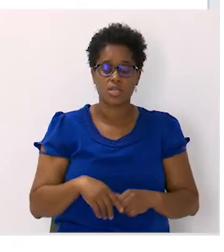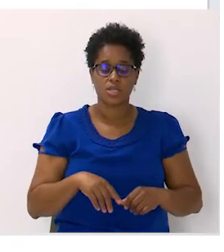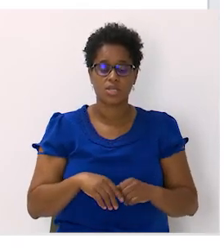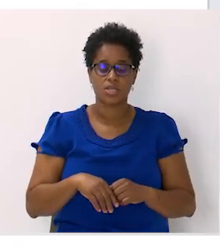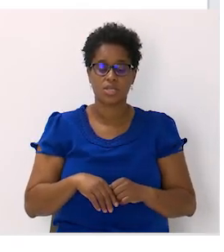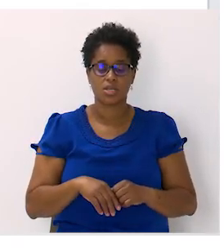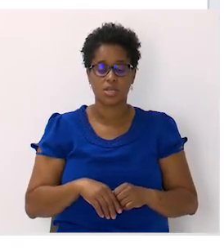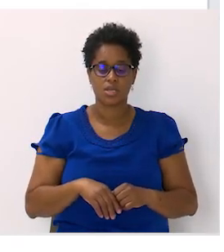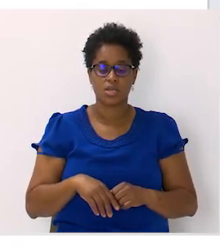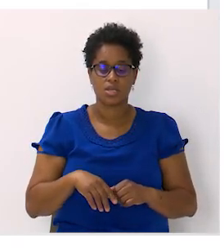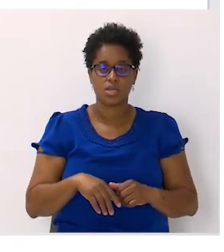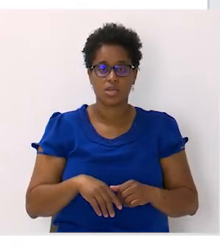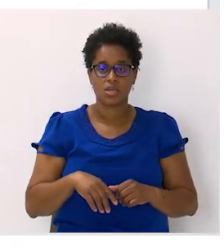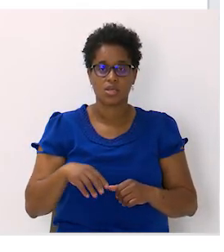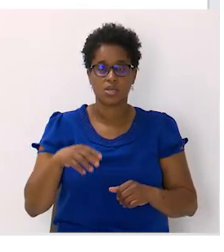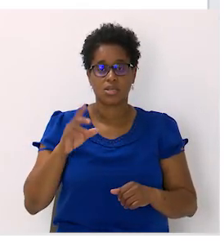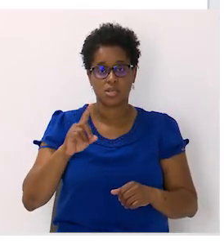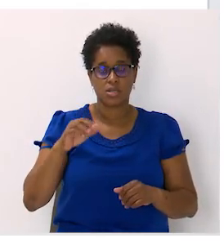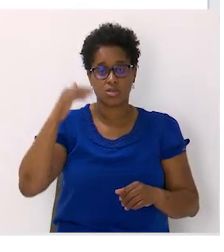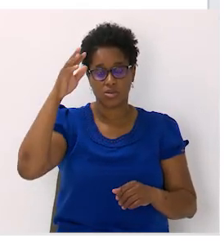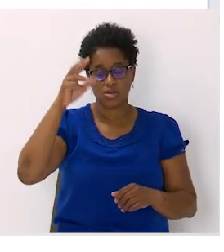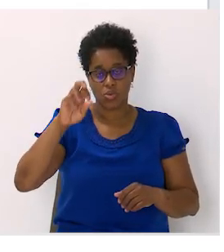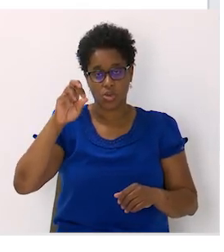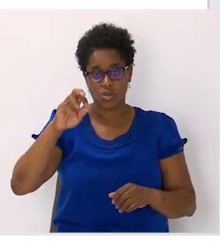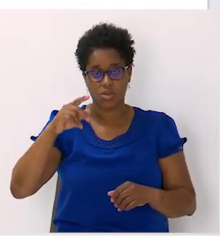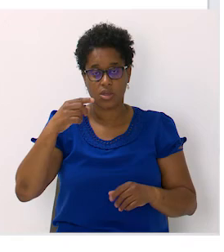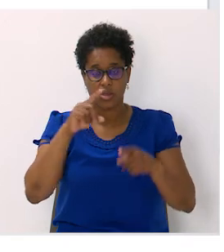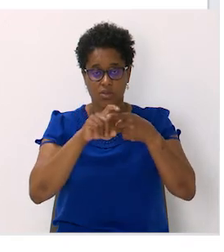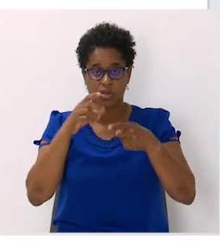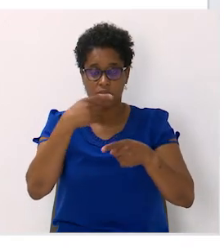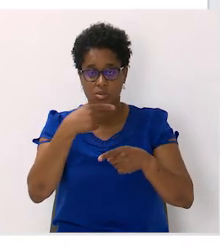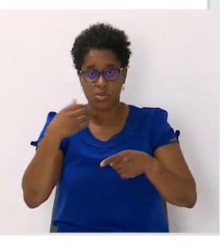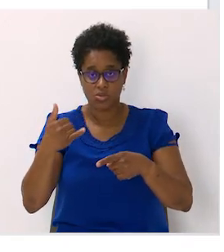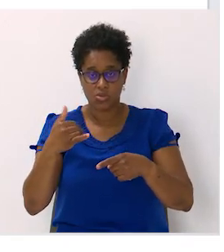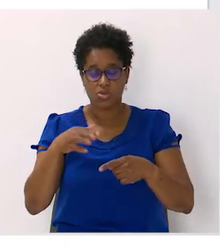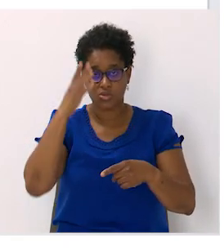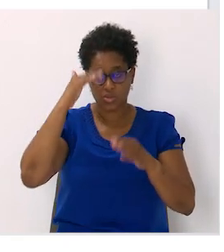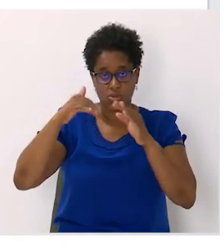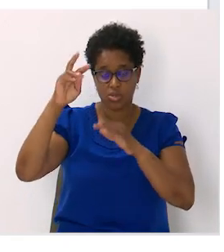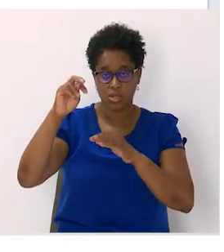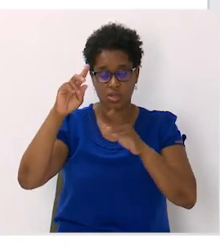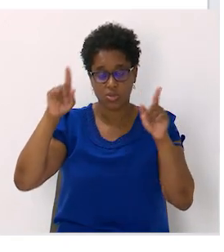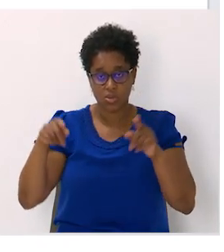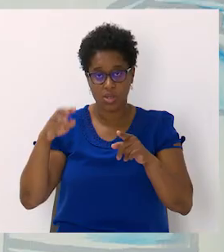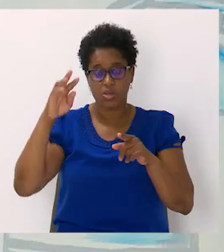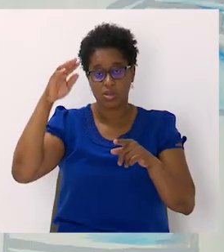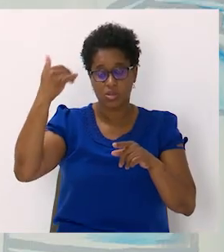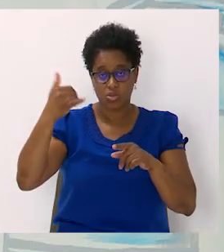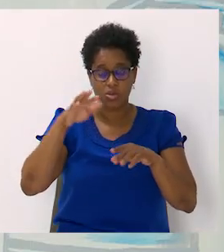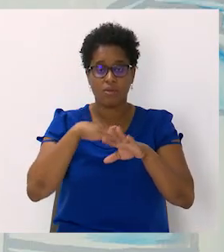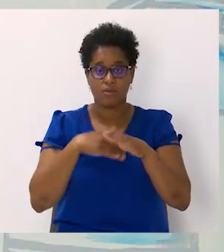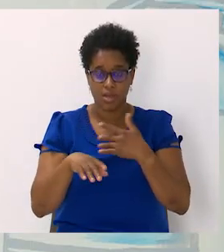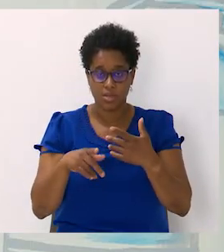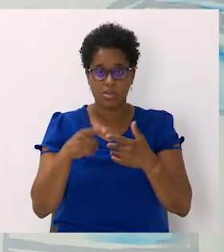6 expoente 8 a dividir por menos 2, de expoente 3, de expoente 2.